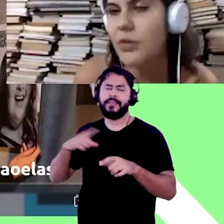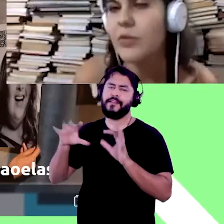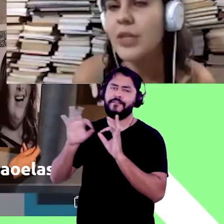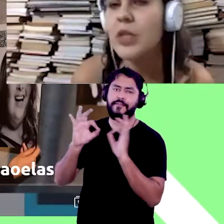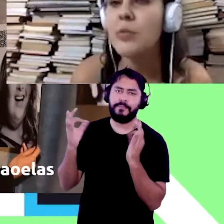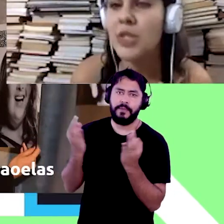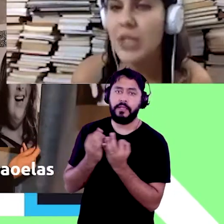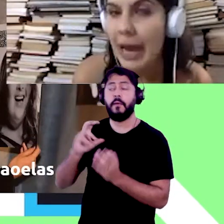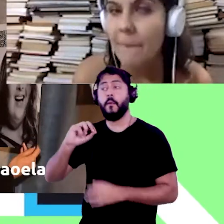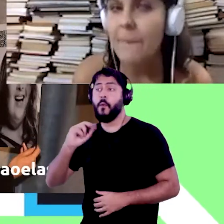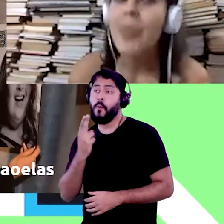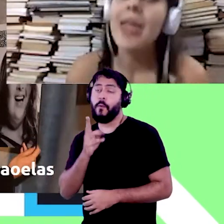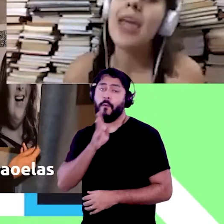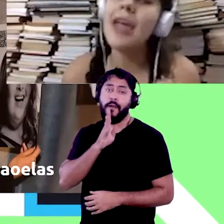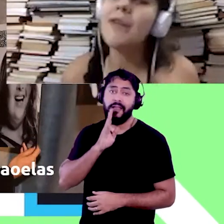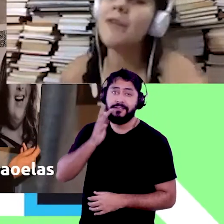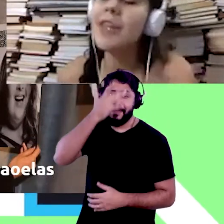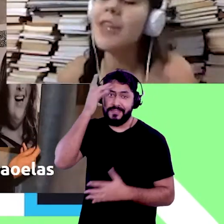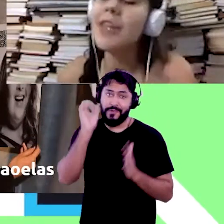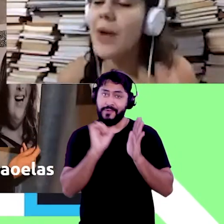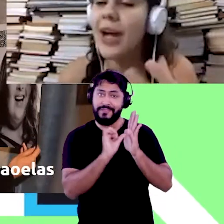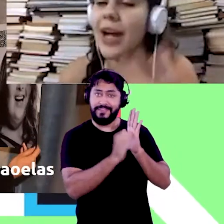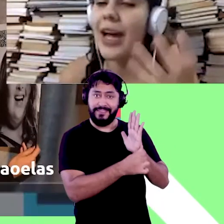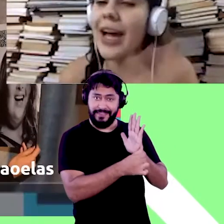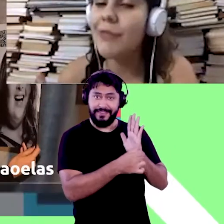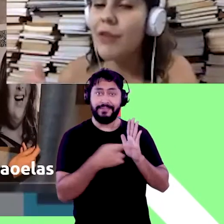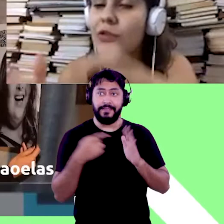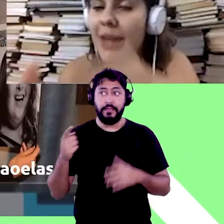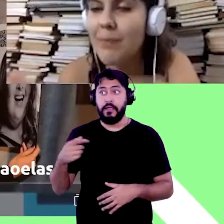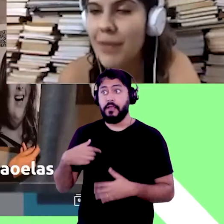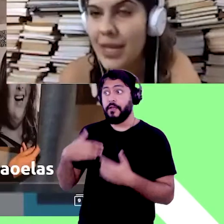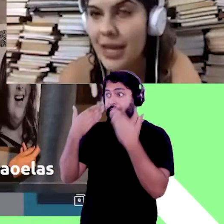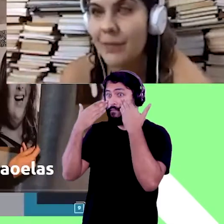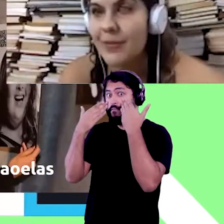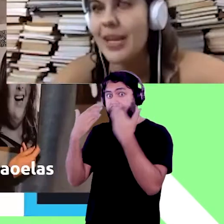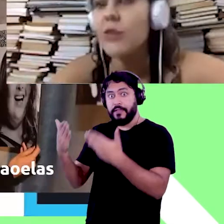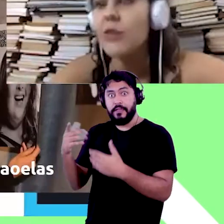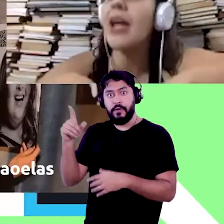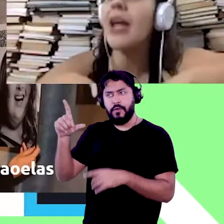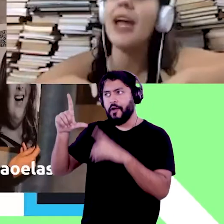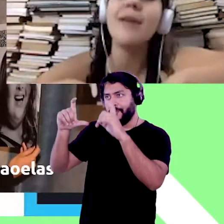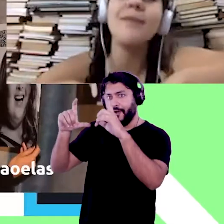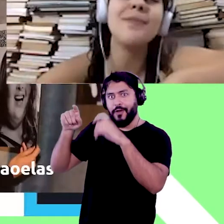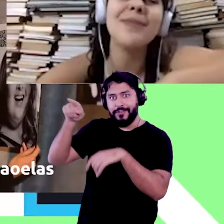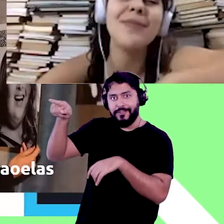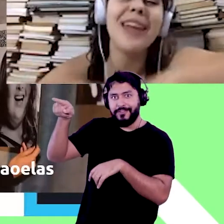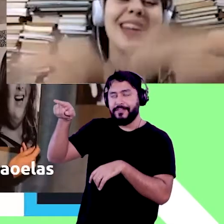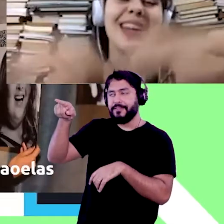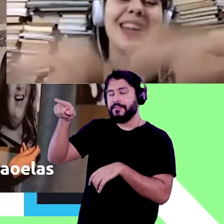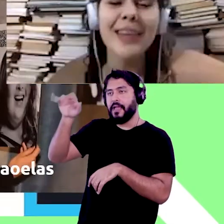pessoas com síndrome de Down, viram a foto da Bia